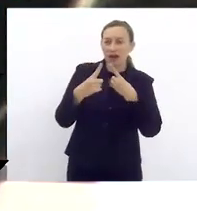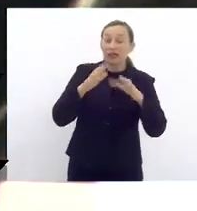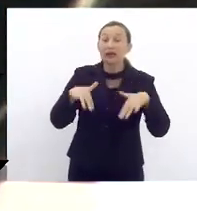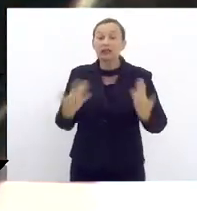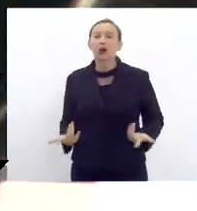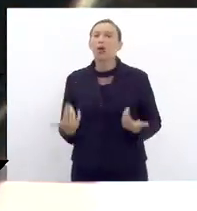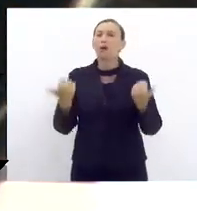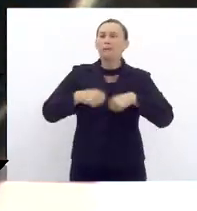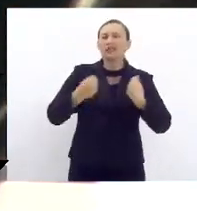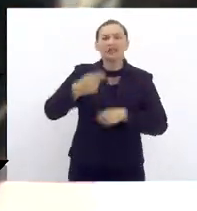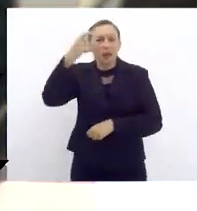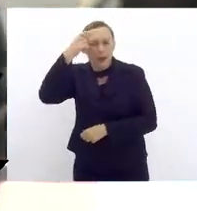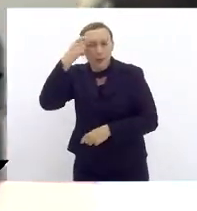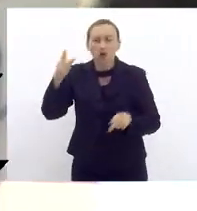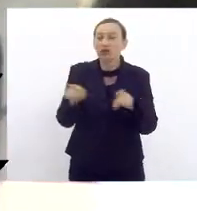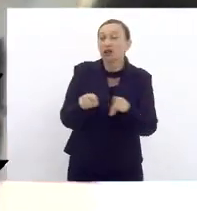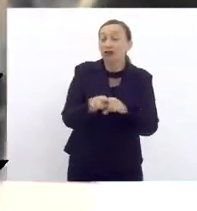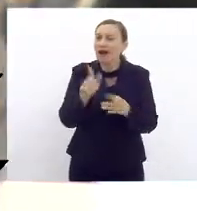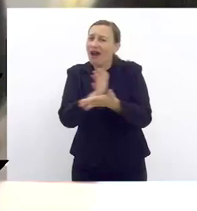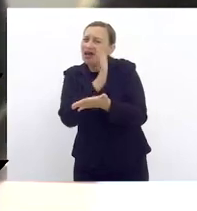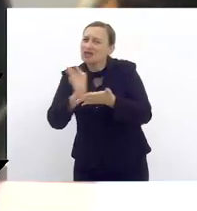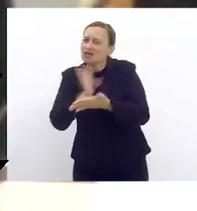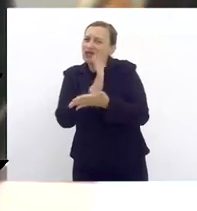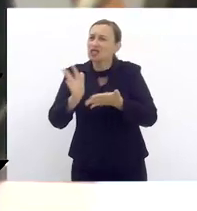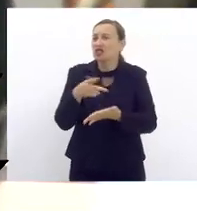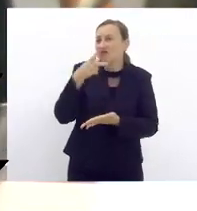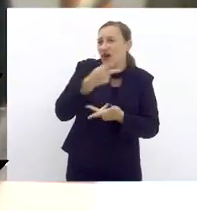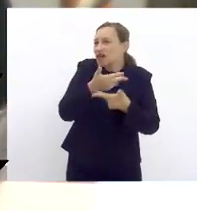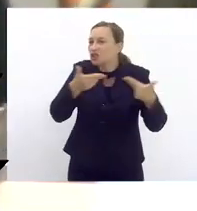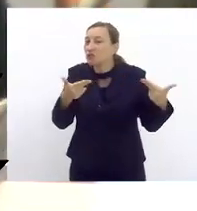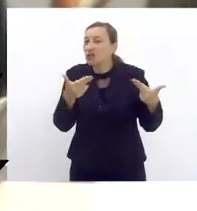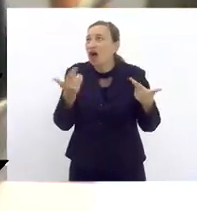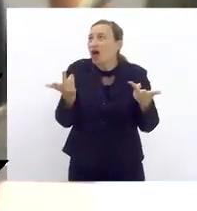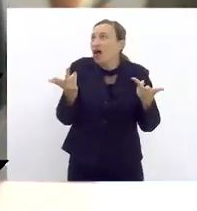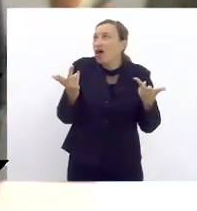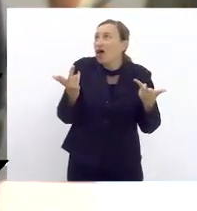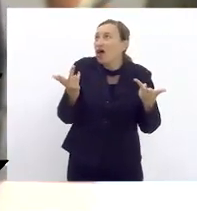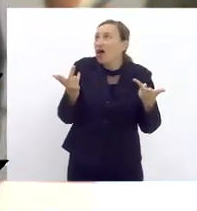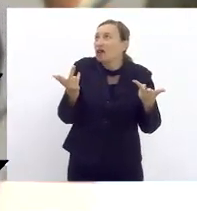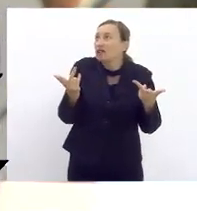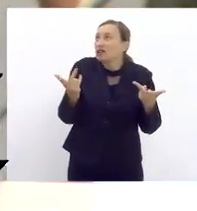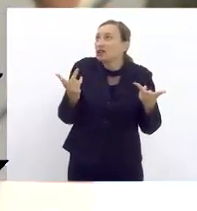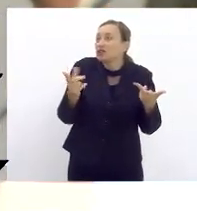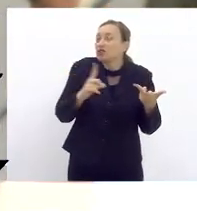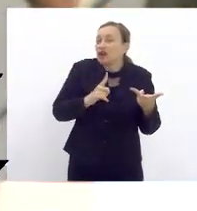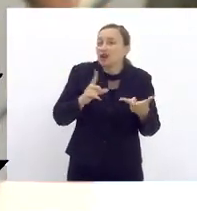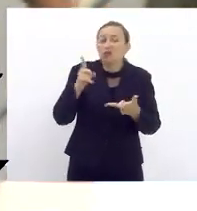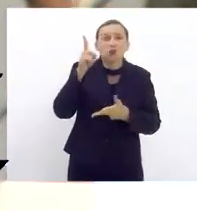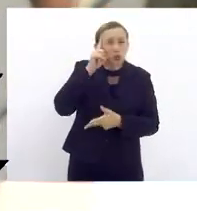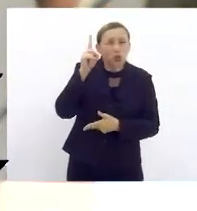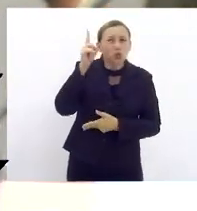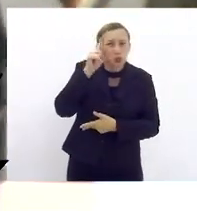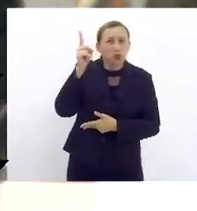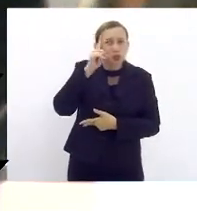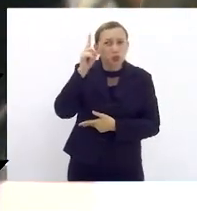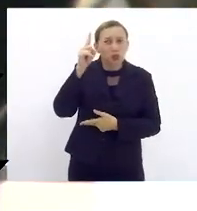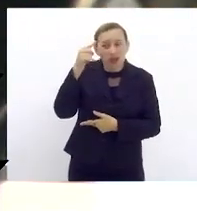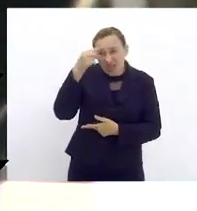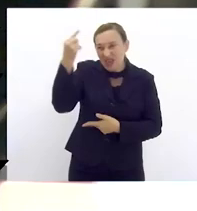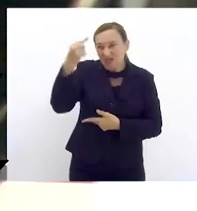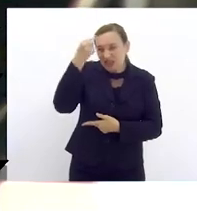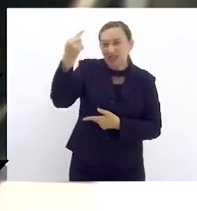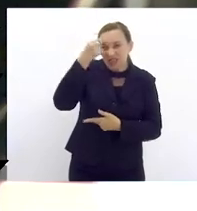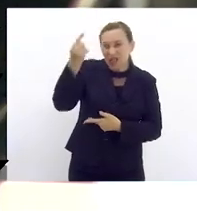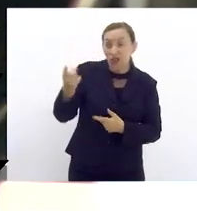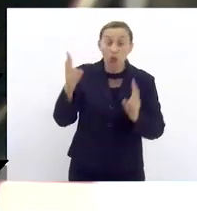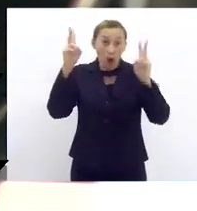precisa ter Memória também porque às vezes a gente fala das coisas é como se a gente tivesse a cada dia inventando a roda